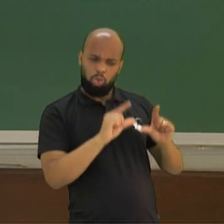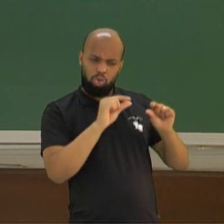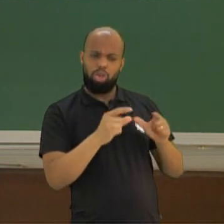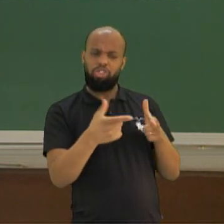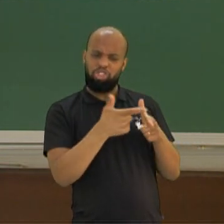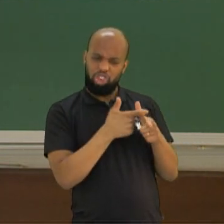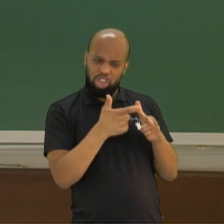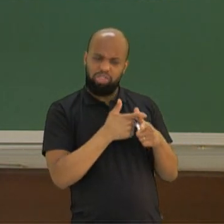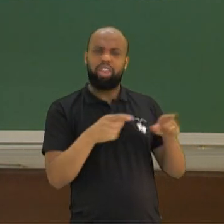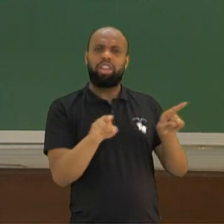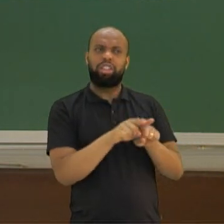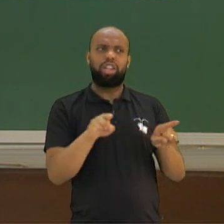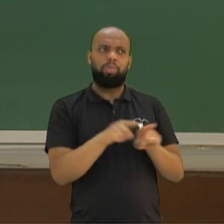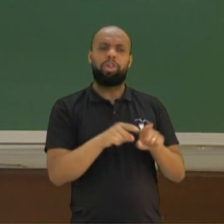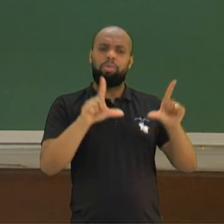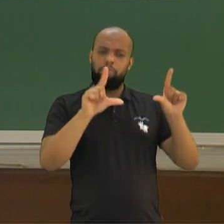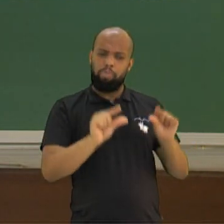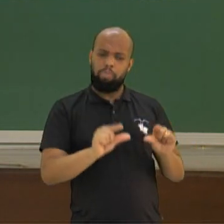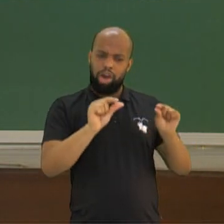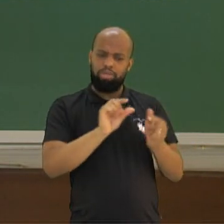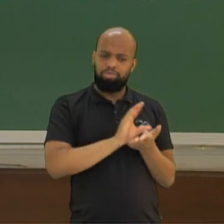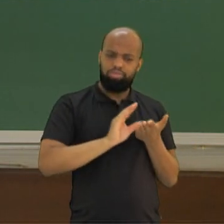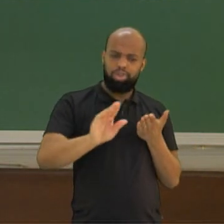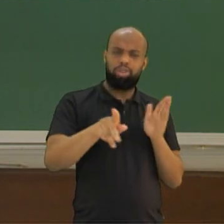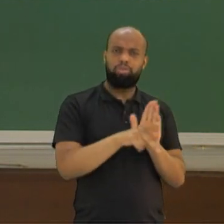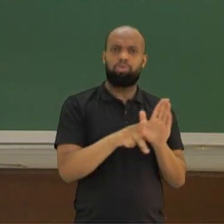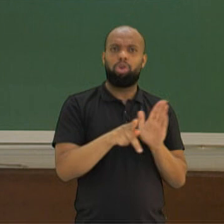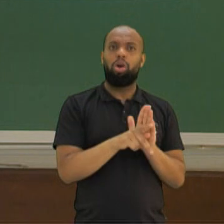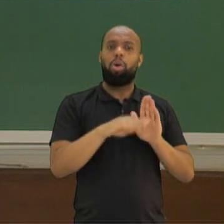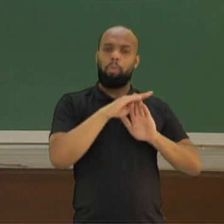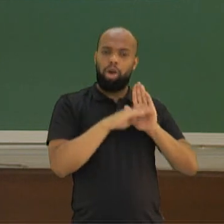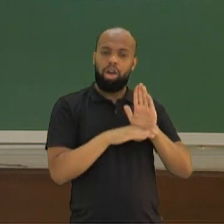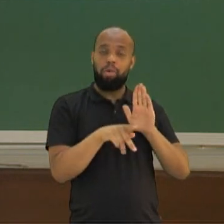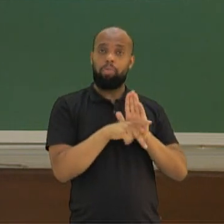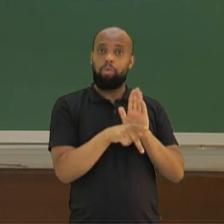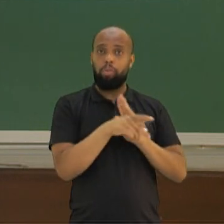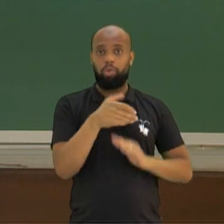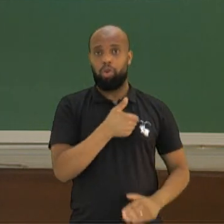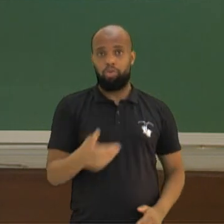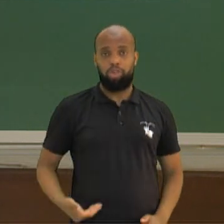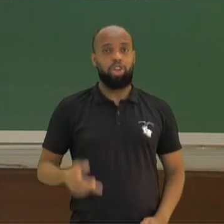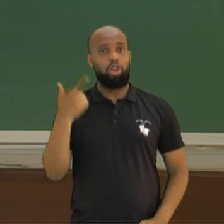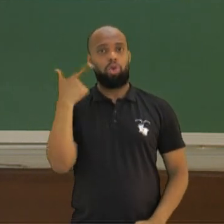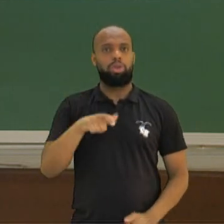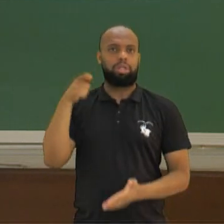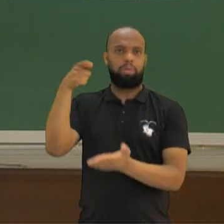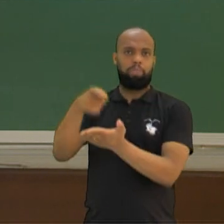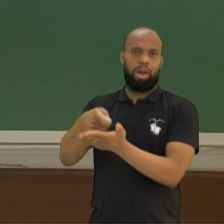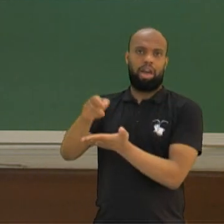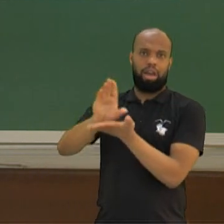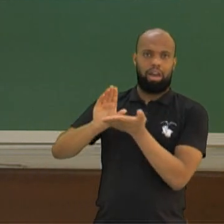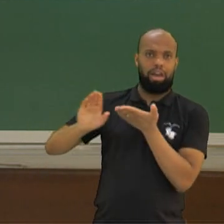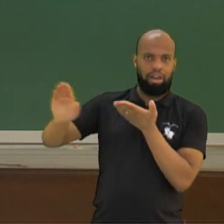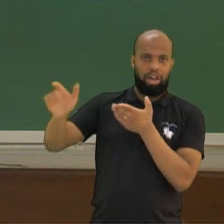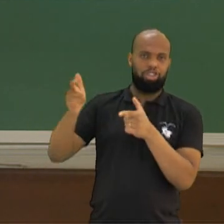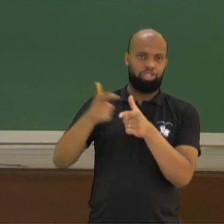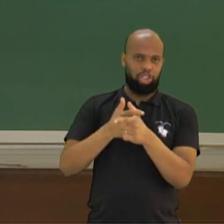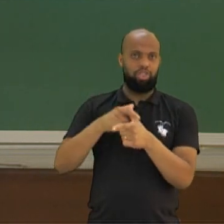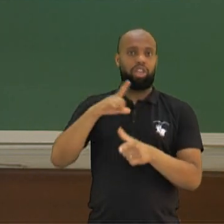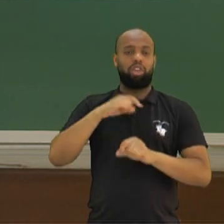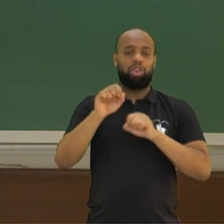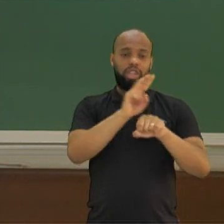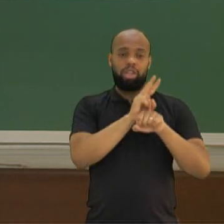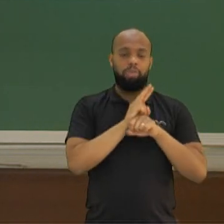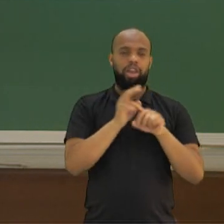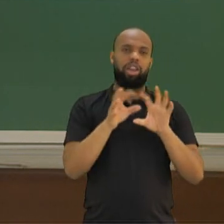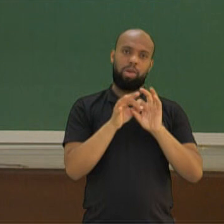baixo investimento em programas públicos para que houvesse dinheiro para o pagamento dessa dívida. Assim nós teríamos então um empréstimo